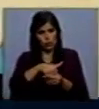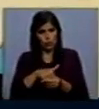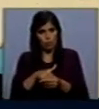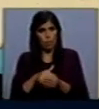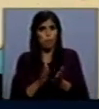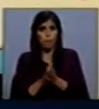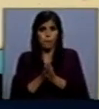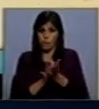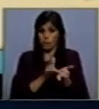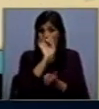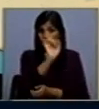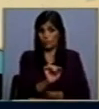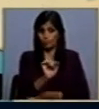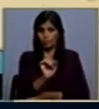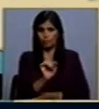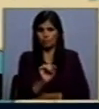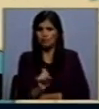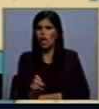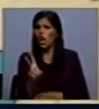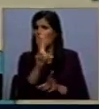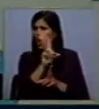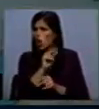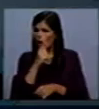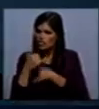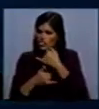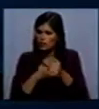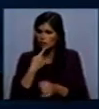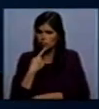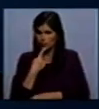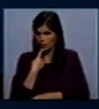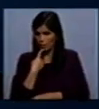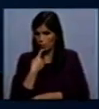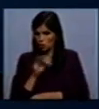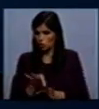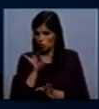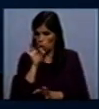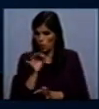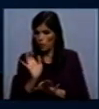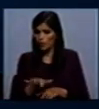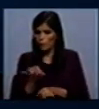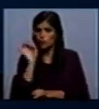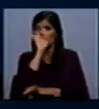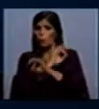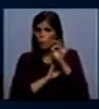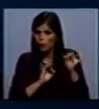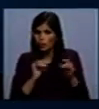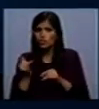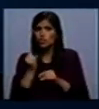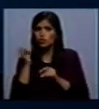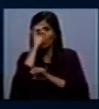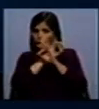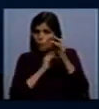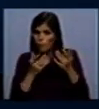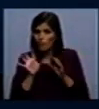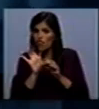do que no nosso livro só que a nova geração vai entender é escolher o pai o volume do peugeot instituições européias de outra forma para já são